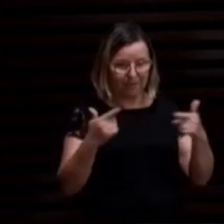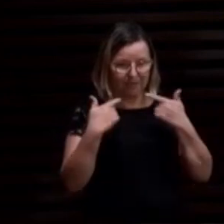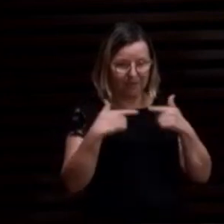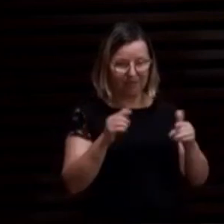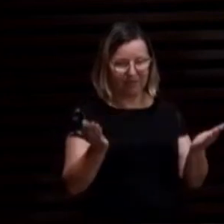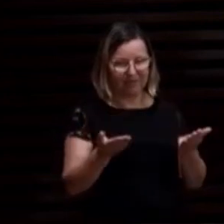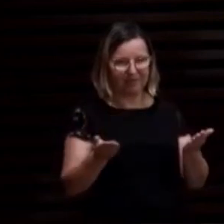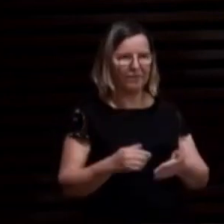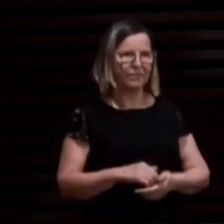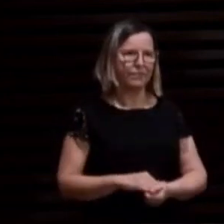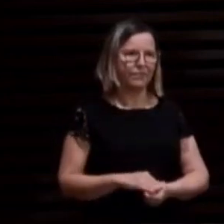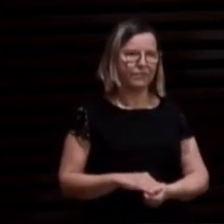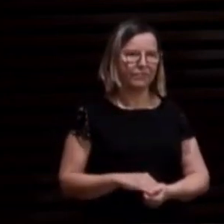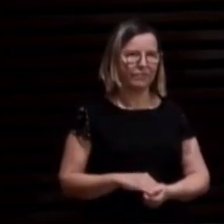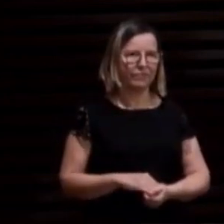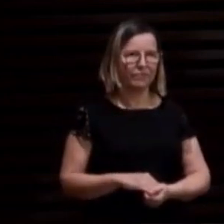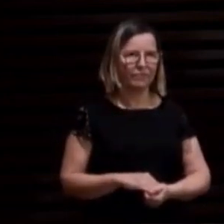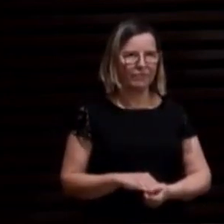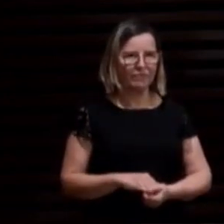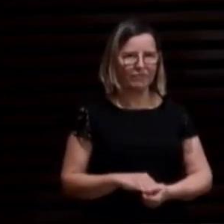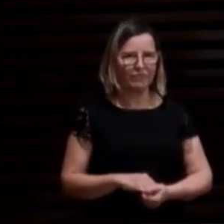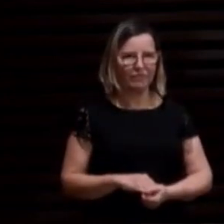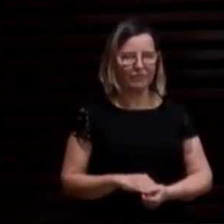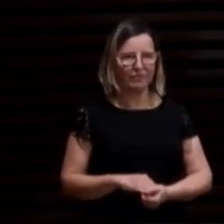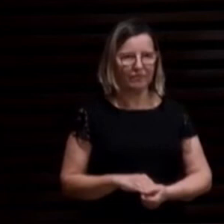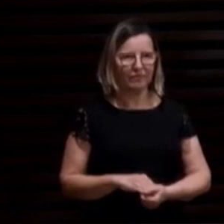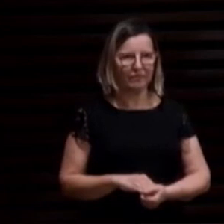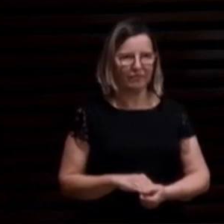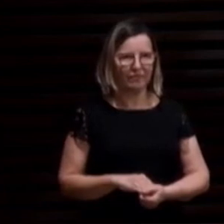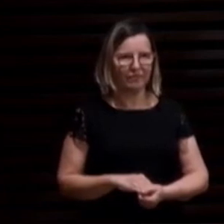favor. Bíblia na linguagem de hoje.